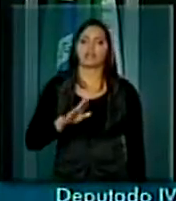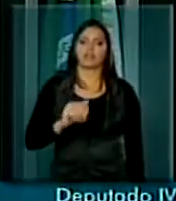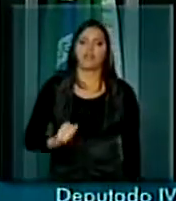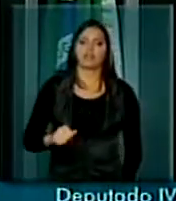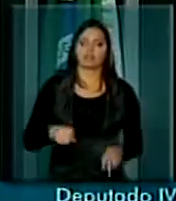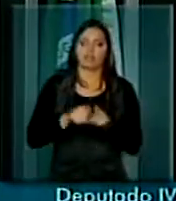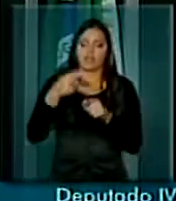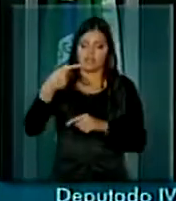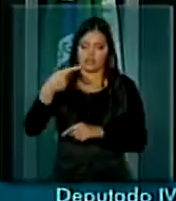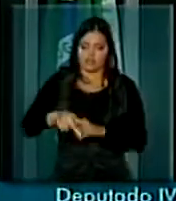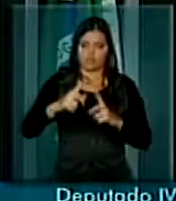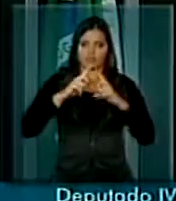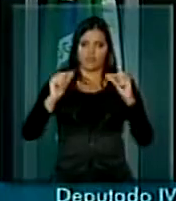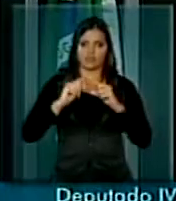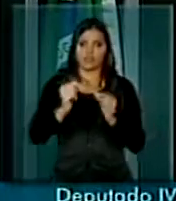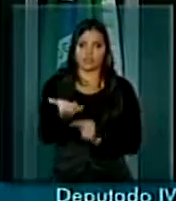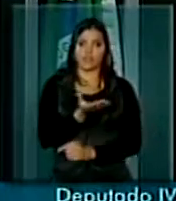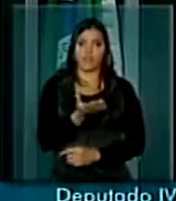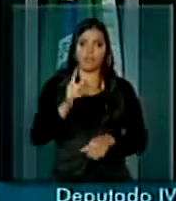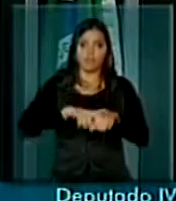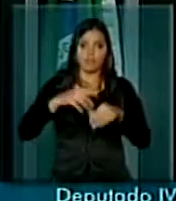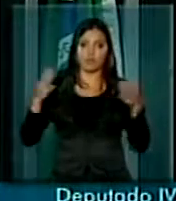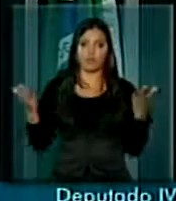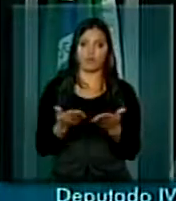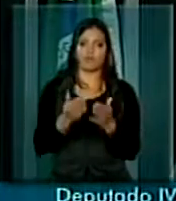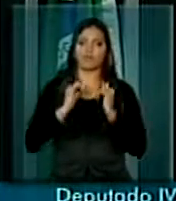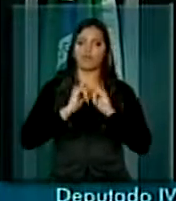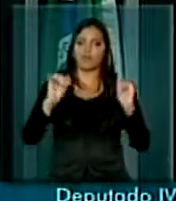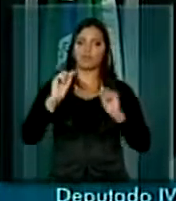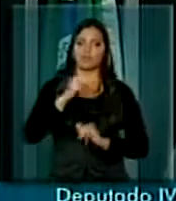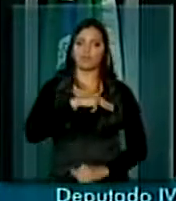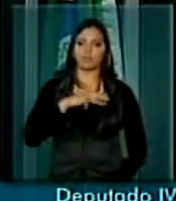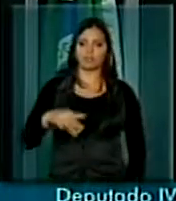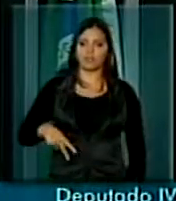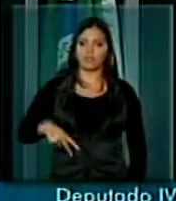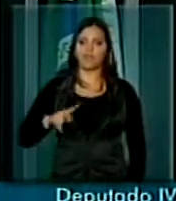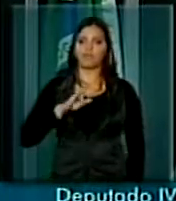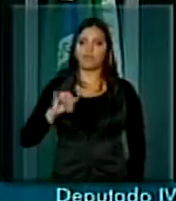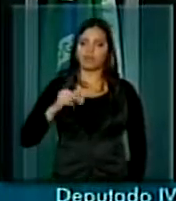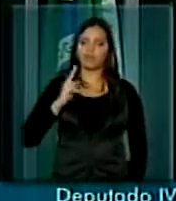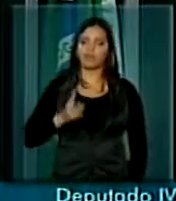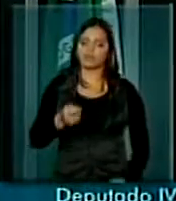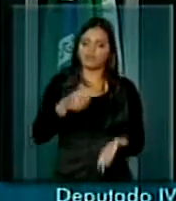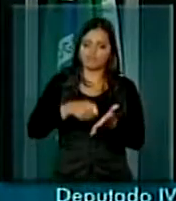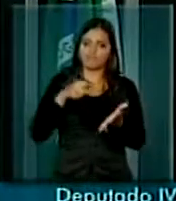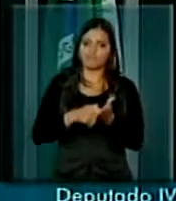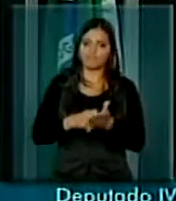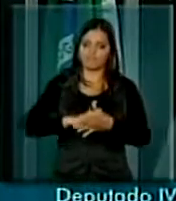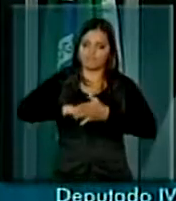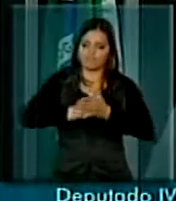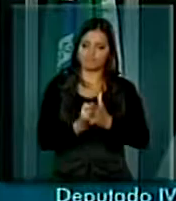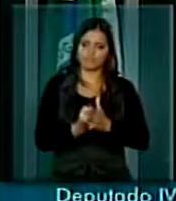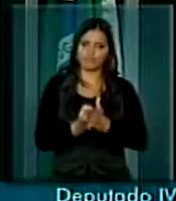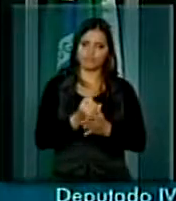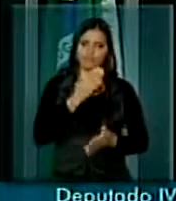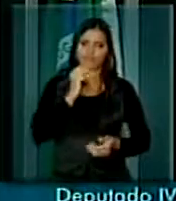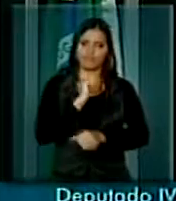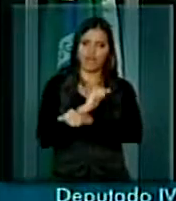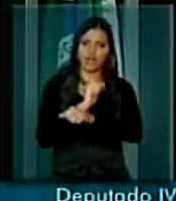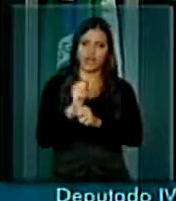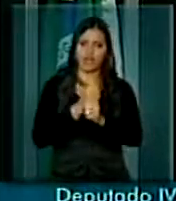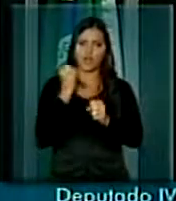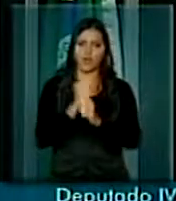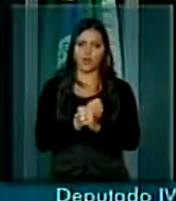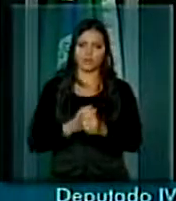isso, nós queríamos, nesse momento, dizer que o Ministério Público vai continuar tentando interditar a obra. É uma batalha